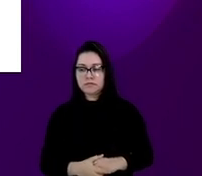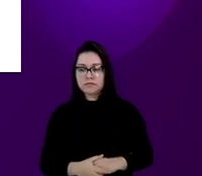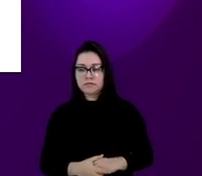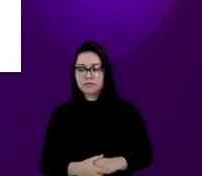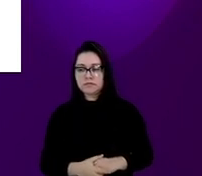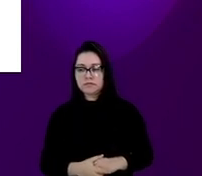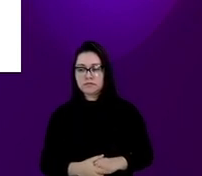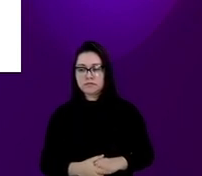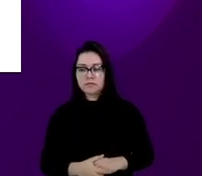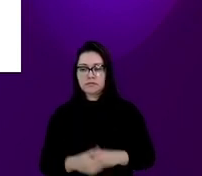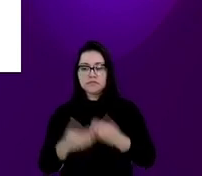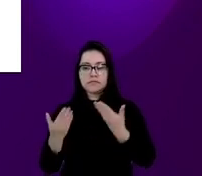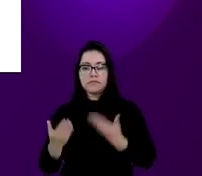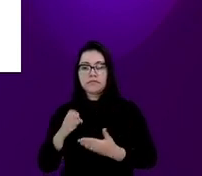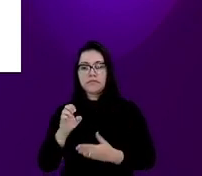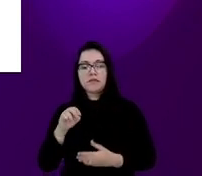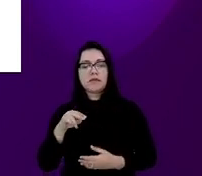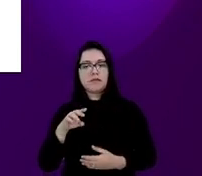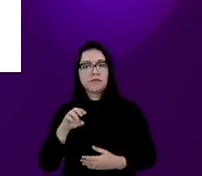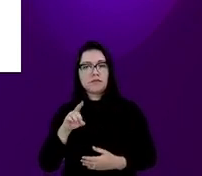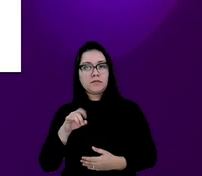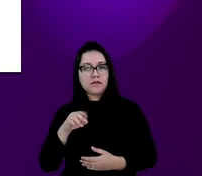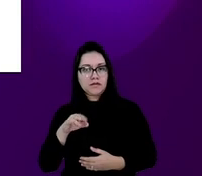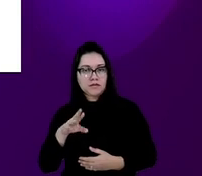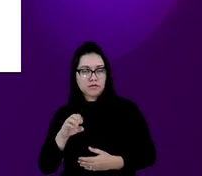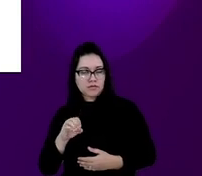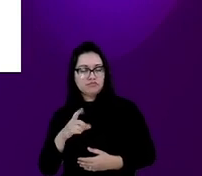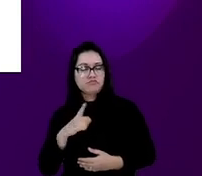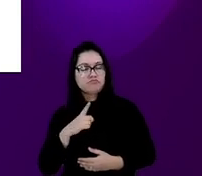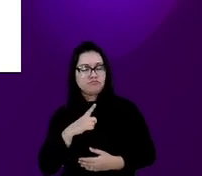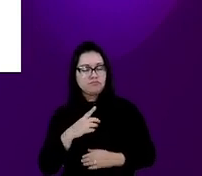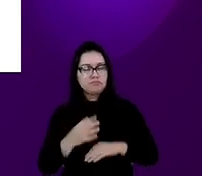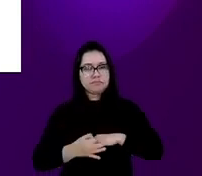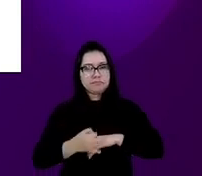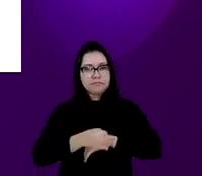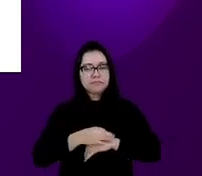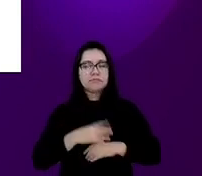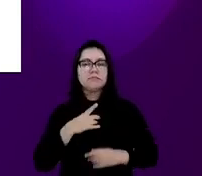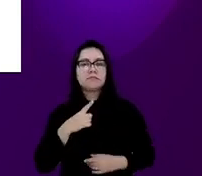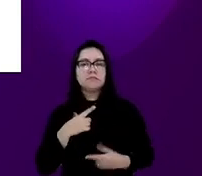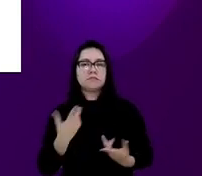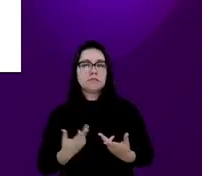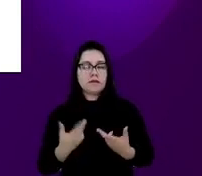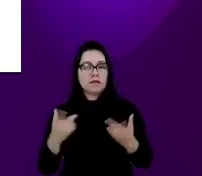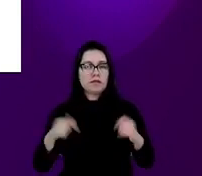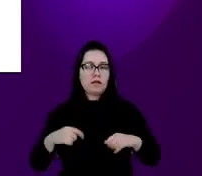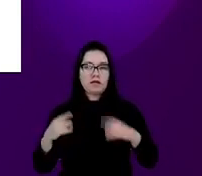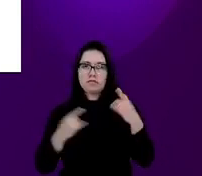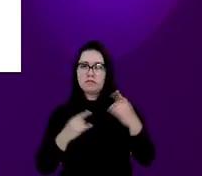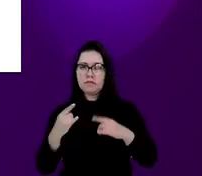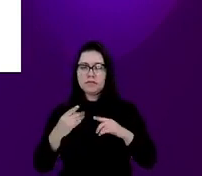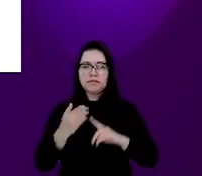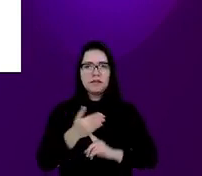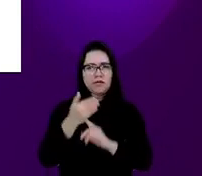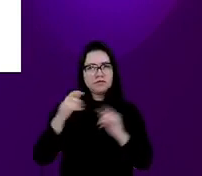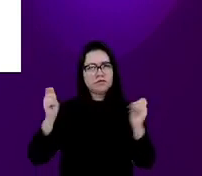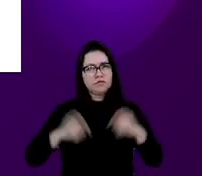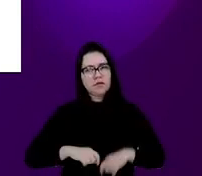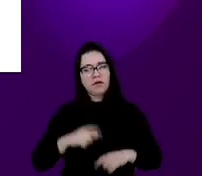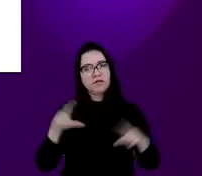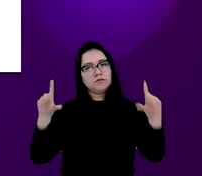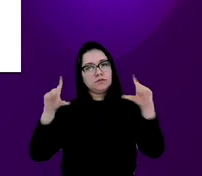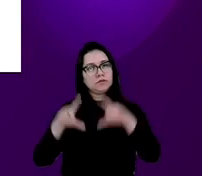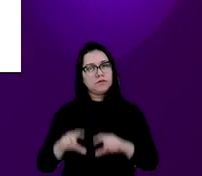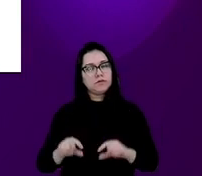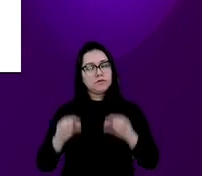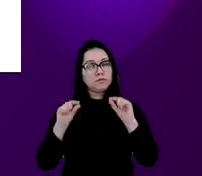de endométrio, sendo que o que aconteceu com o robô? Quando a gente introduz a plataforma robótica e vem a tecnologia, a gente diminuiu o